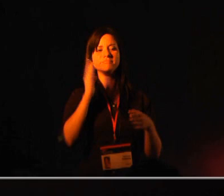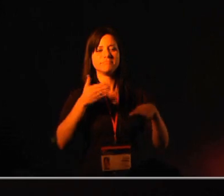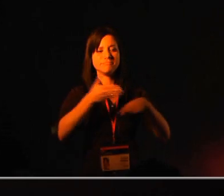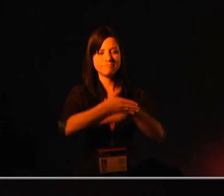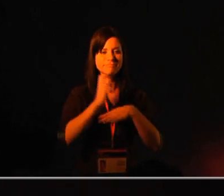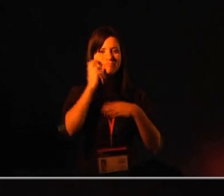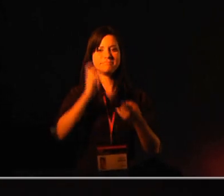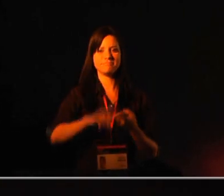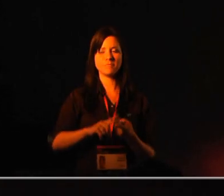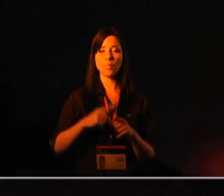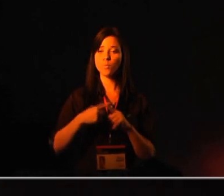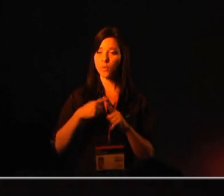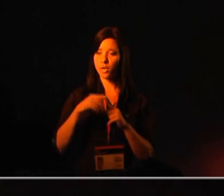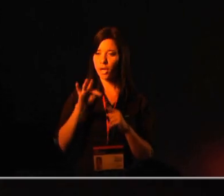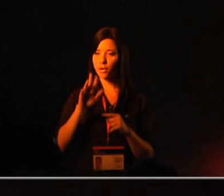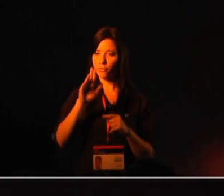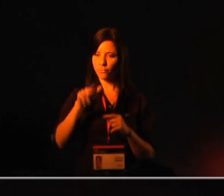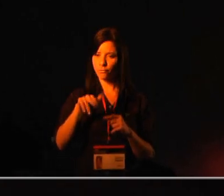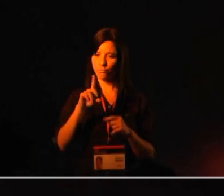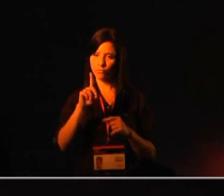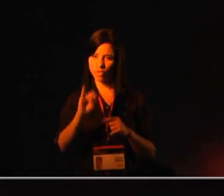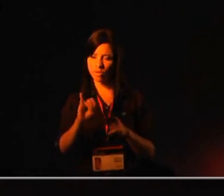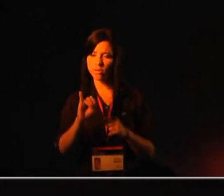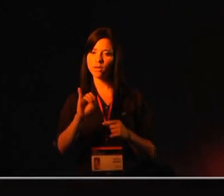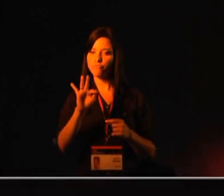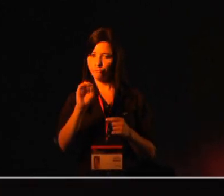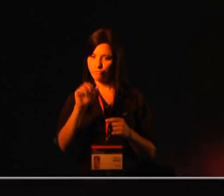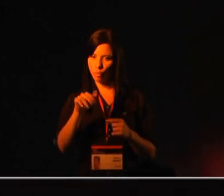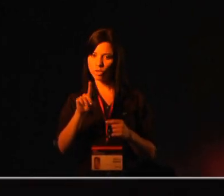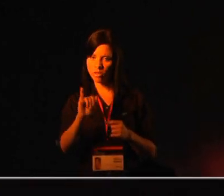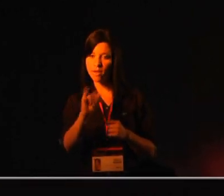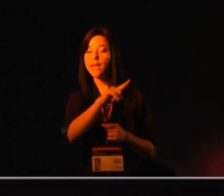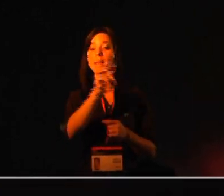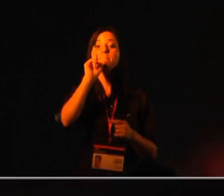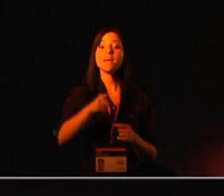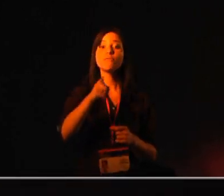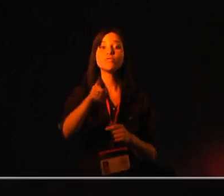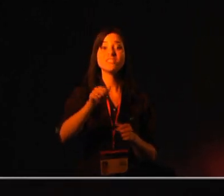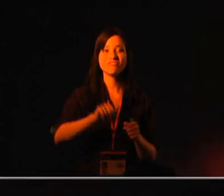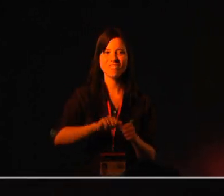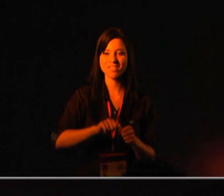se é para pensar, o Fundi, ele manda você fazer